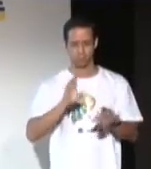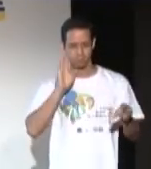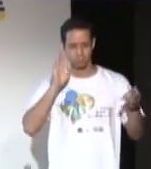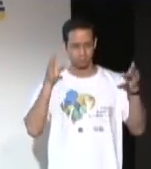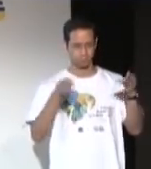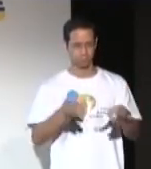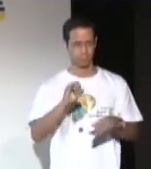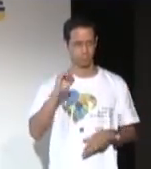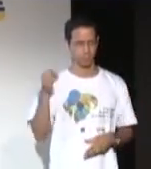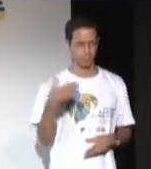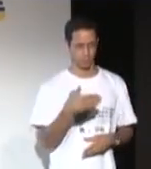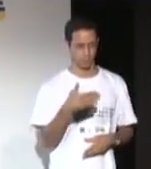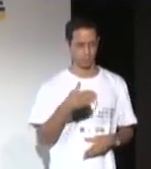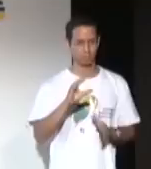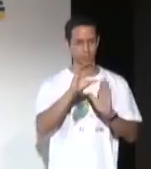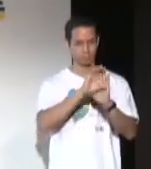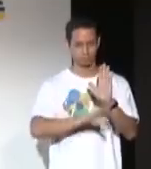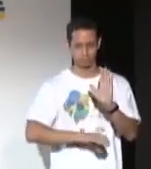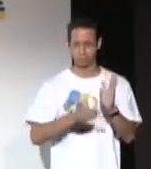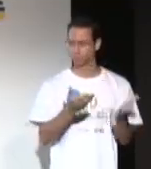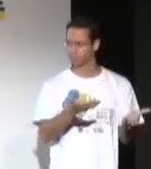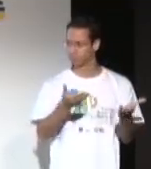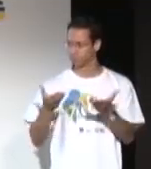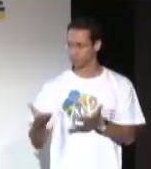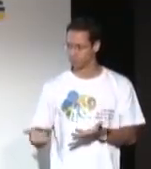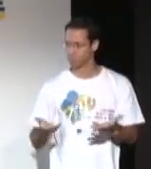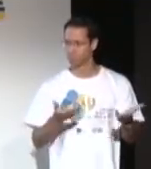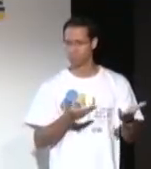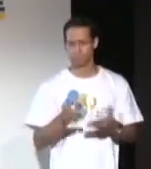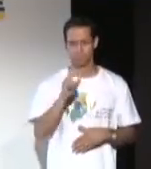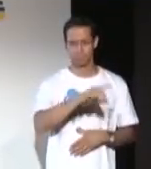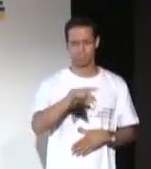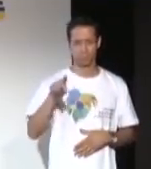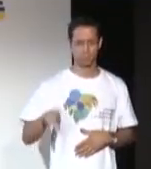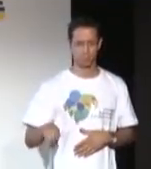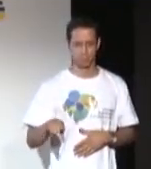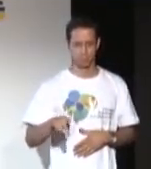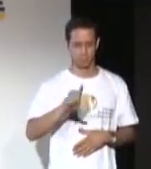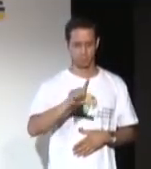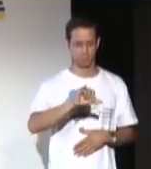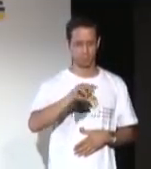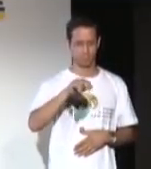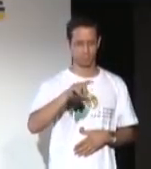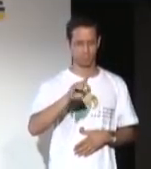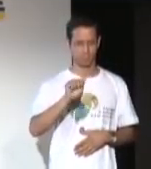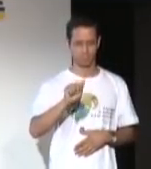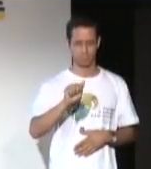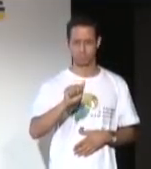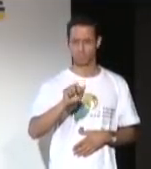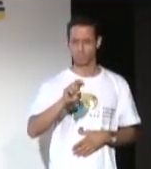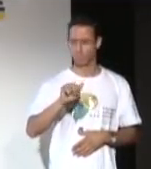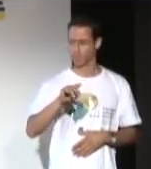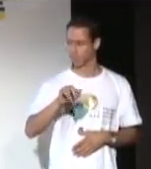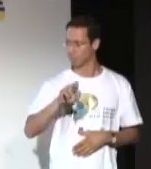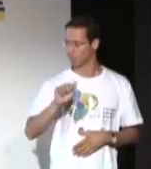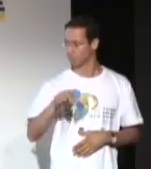voltadas à inovação curricular. Venha ao palco, seja muito bem-vinda, a professora Linda Darling-Hammond.